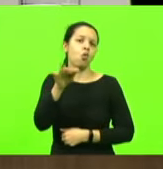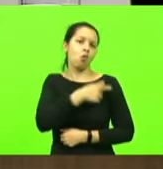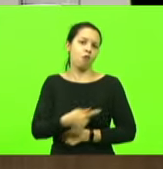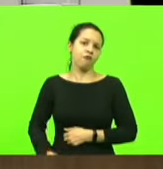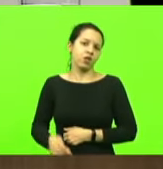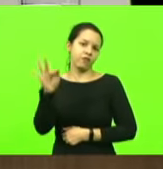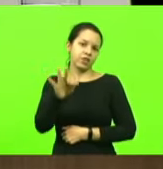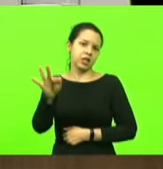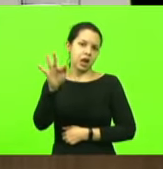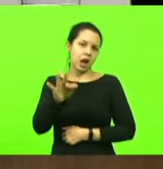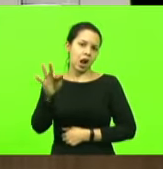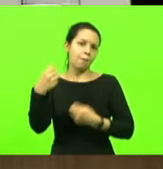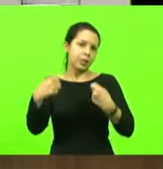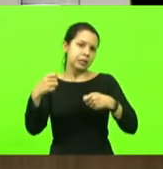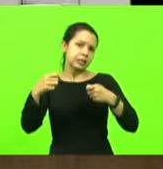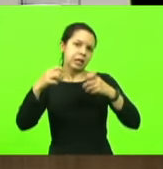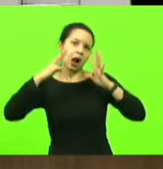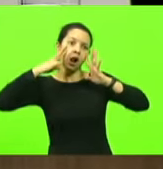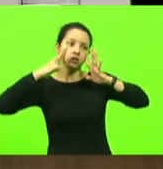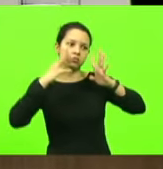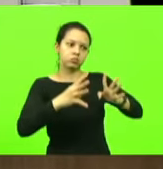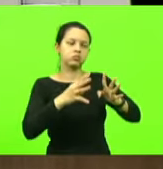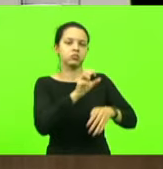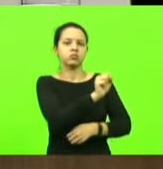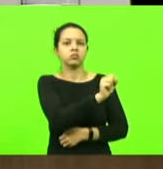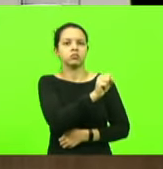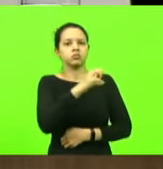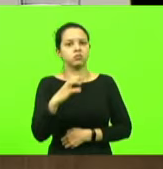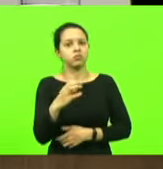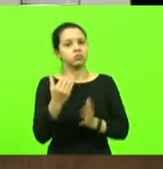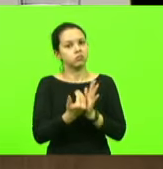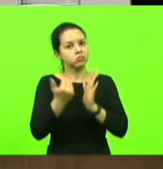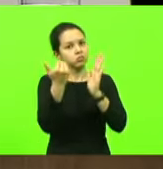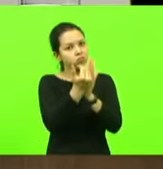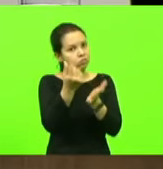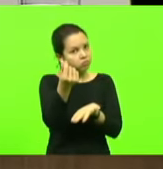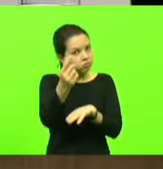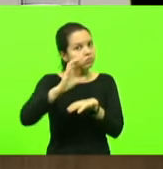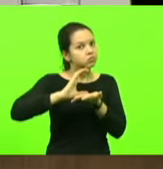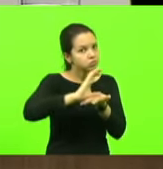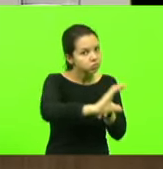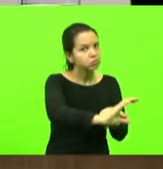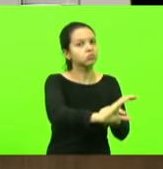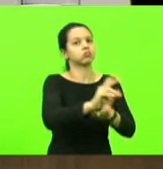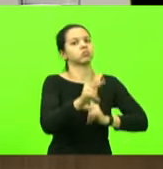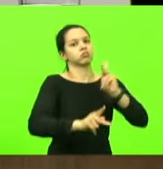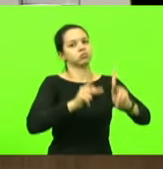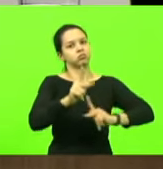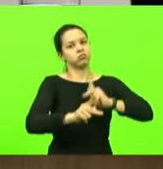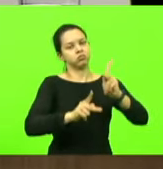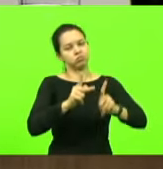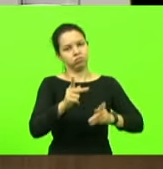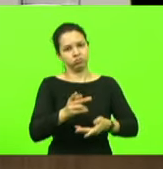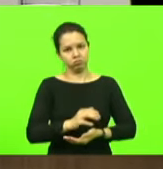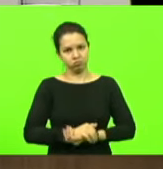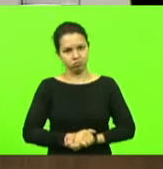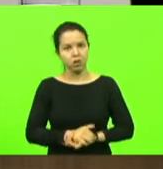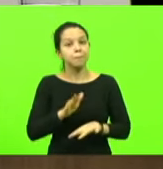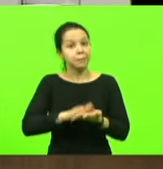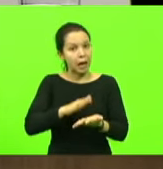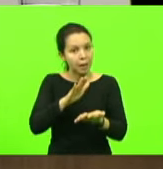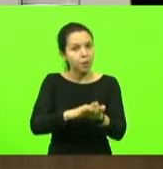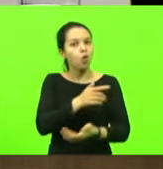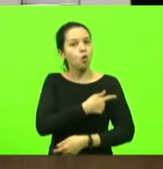em olhar mais para Santa Catarina, fazendo o aporte de recursos necessários para a nossa população. Parabéns ao governo do